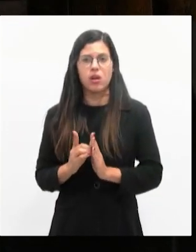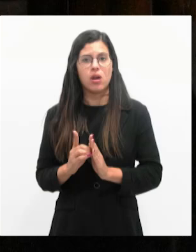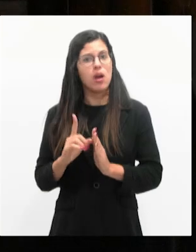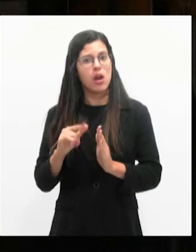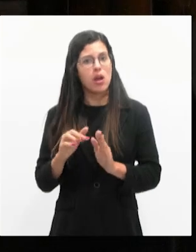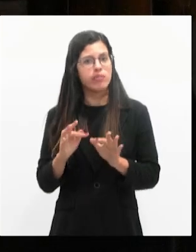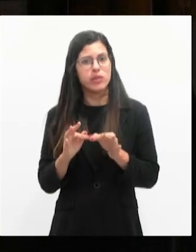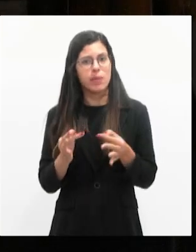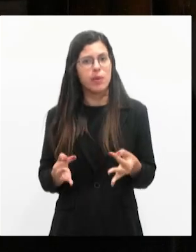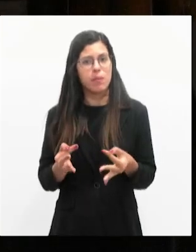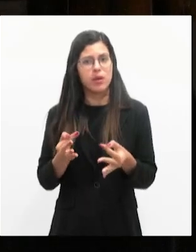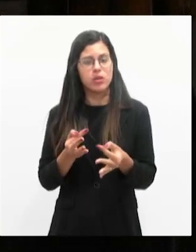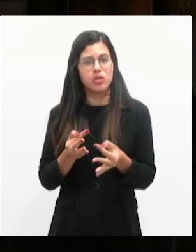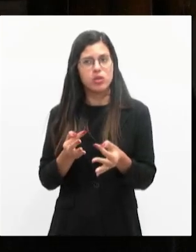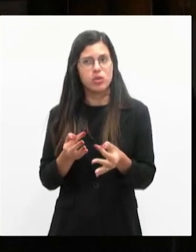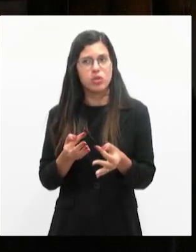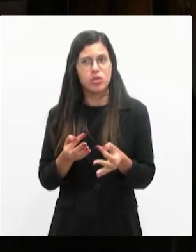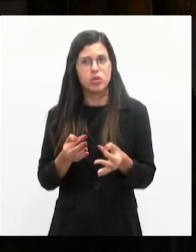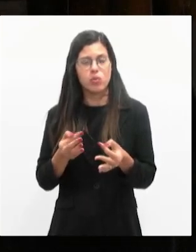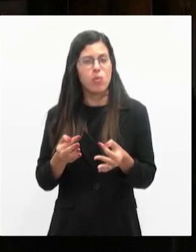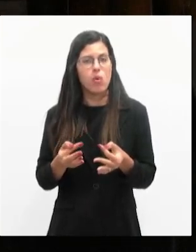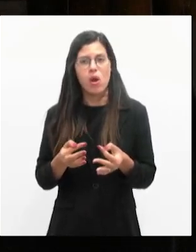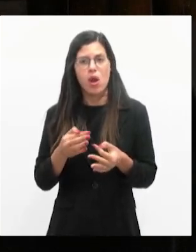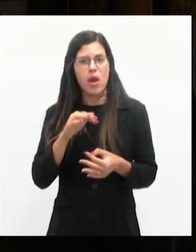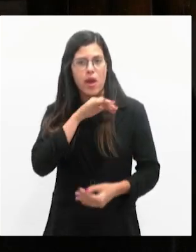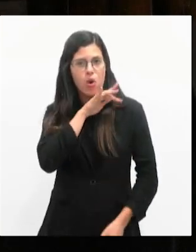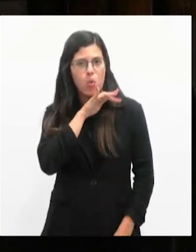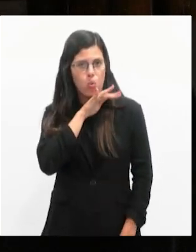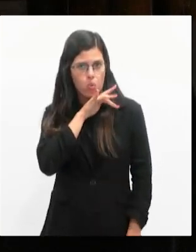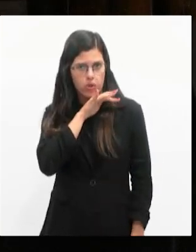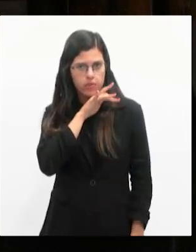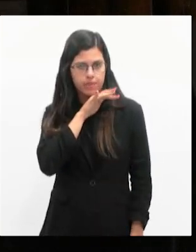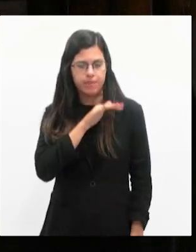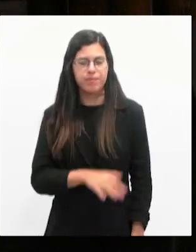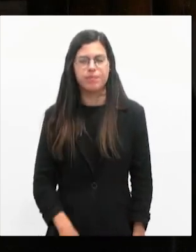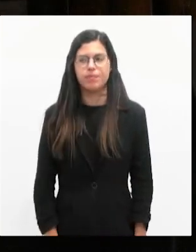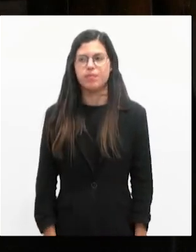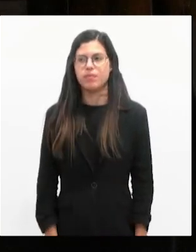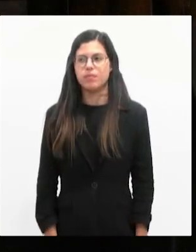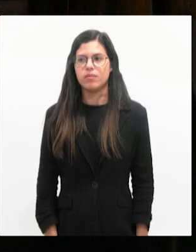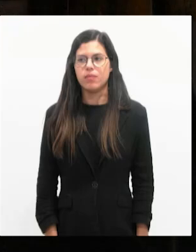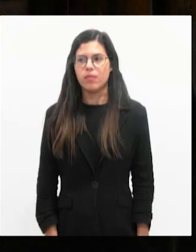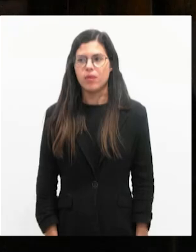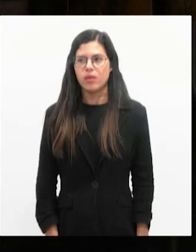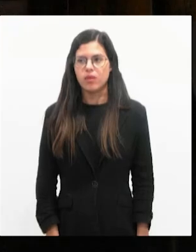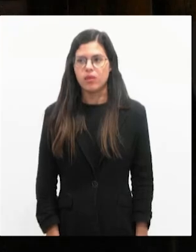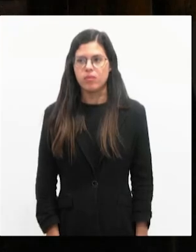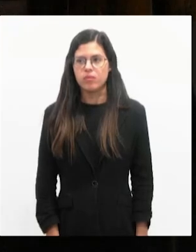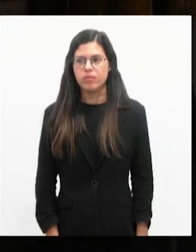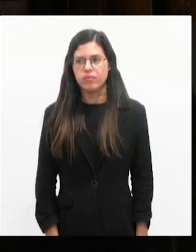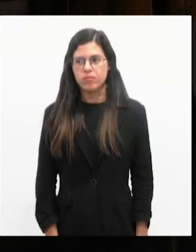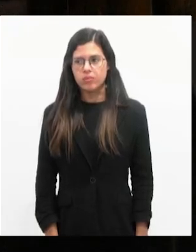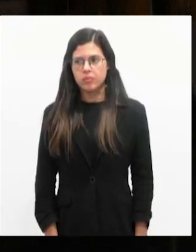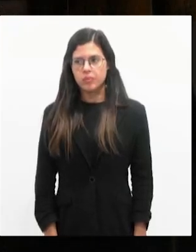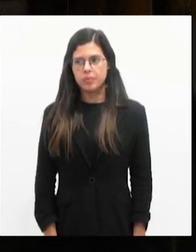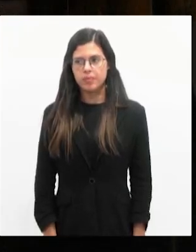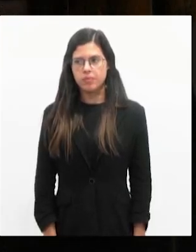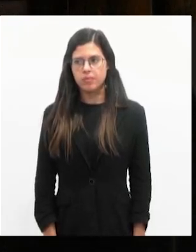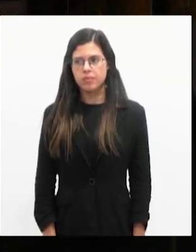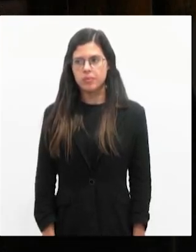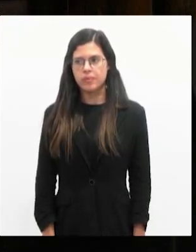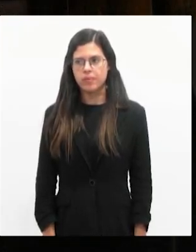simplesmente de péssima qualidade. Em contrapartida a esse serviço